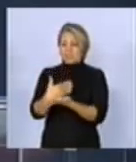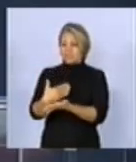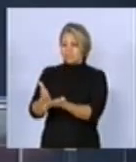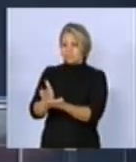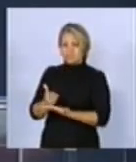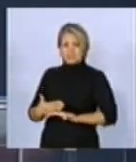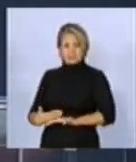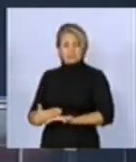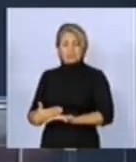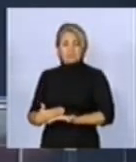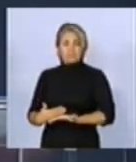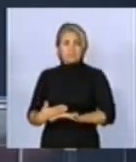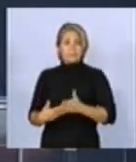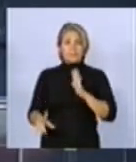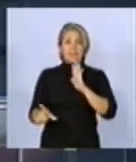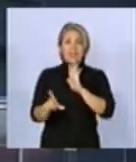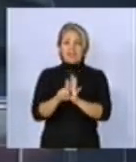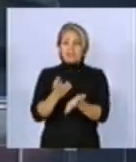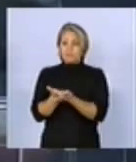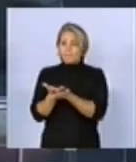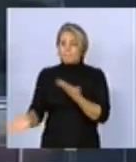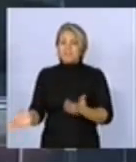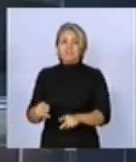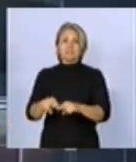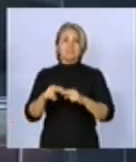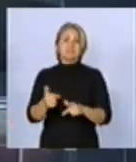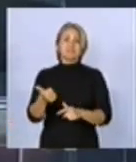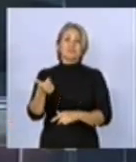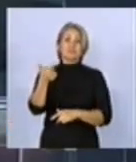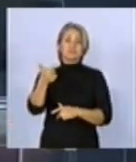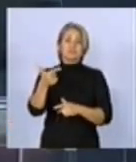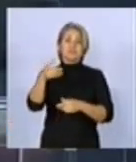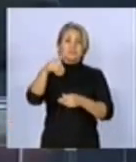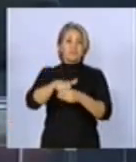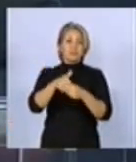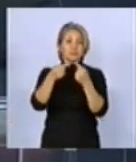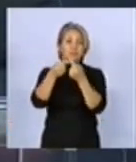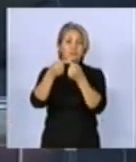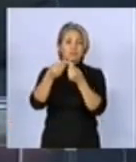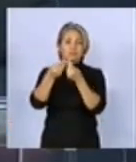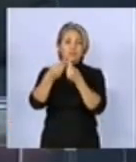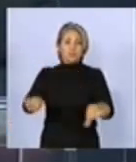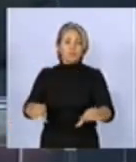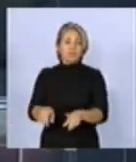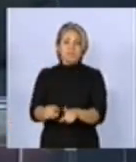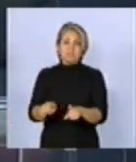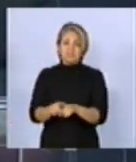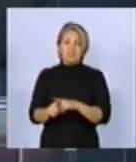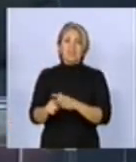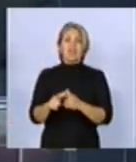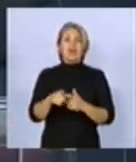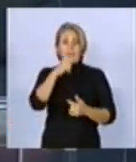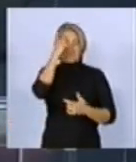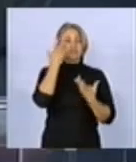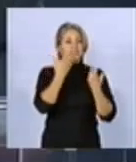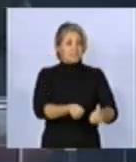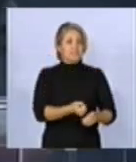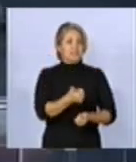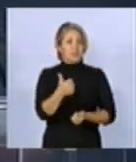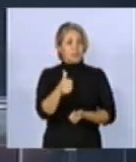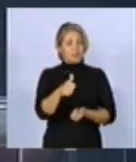essa divisão minha lei foi derrubado por 12 votos contrário a favor e a favor 11 votos então